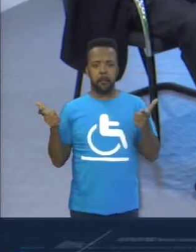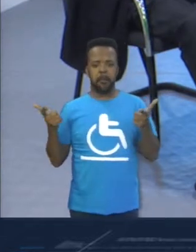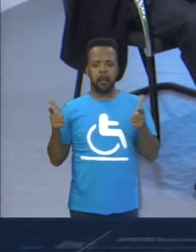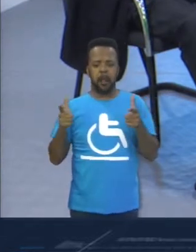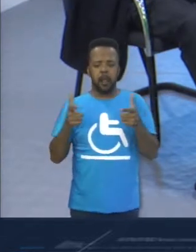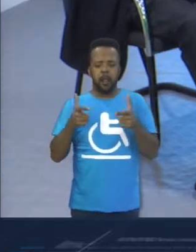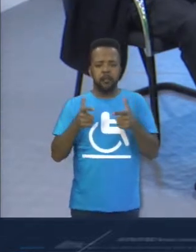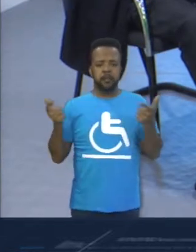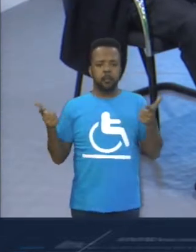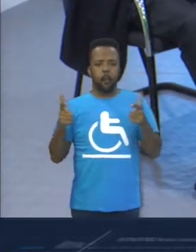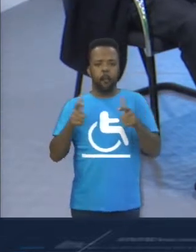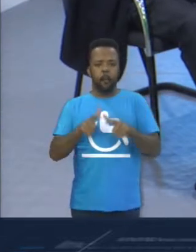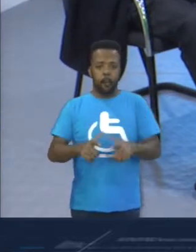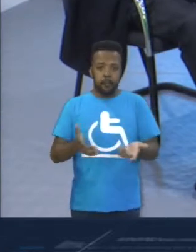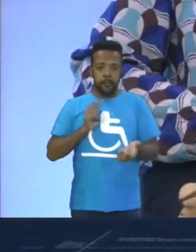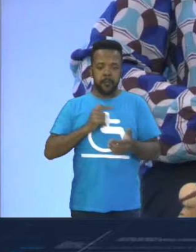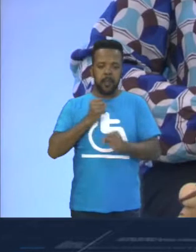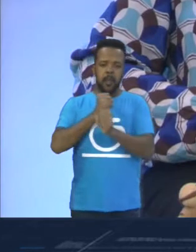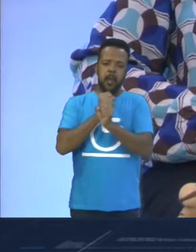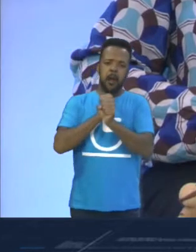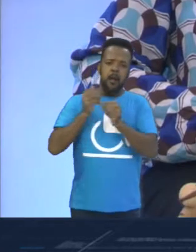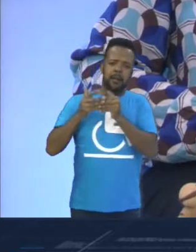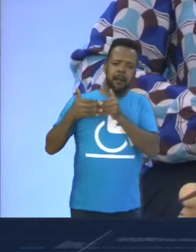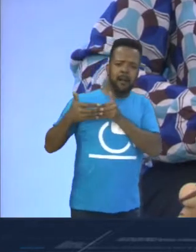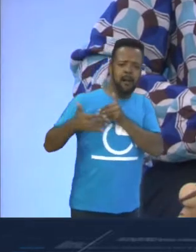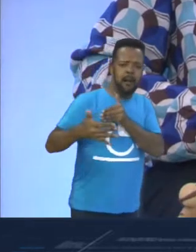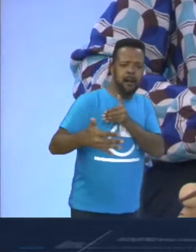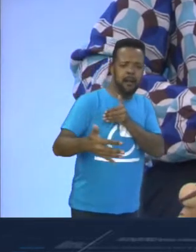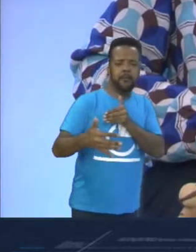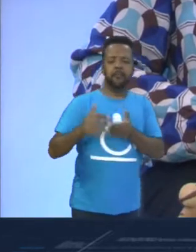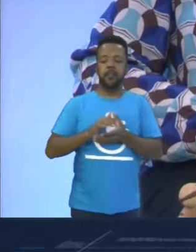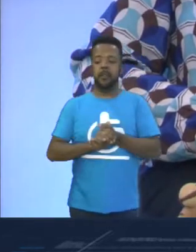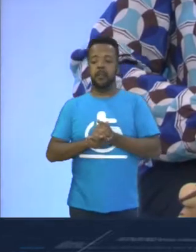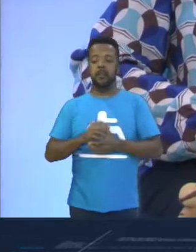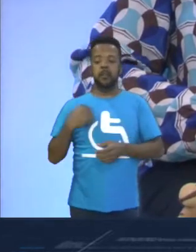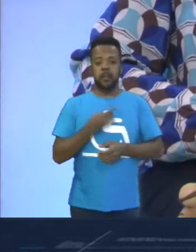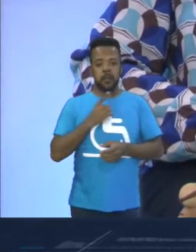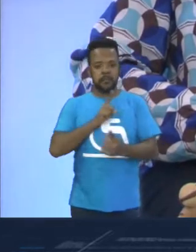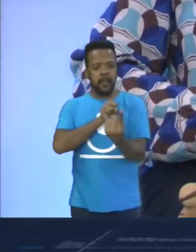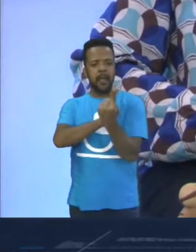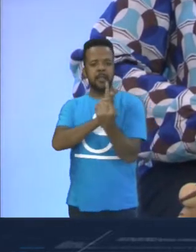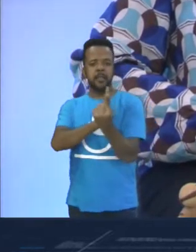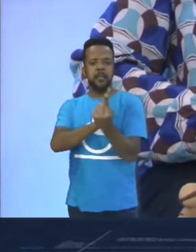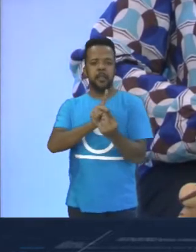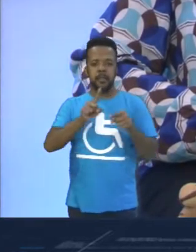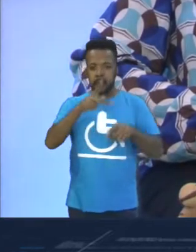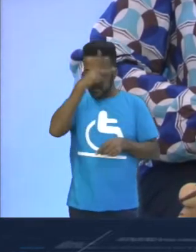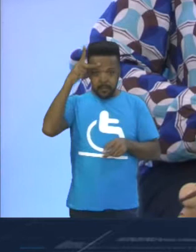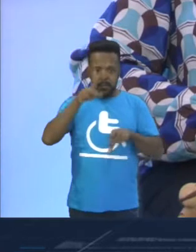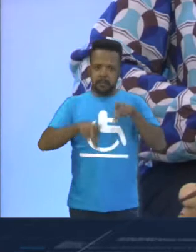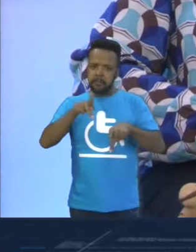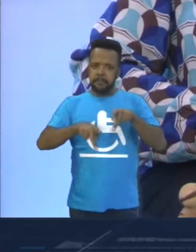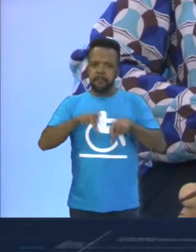tá? Bom. Que bom. Ao longo dos anos aí que a gente tem a felicidade de estar atendendo a população, de todas as classes,